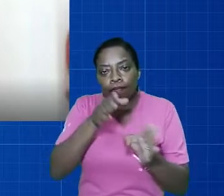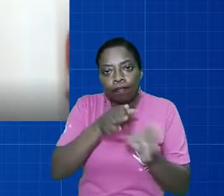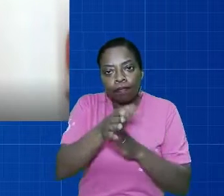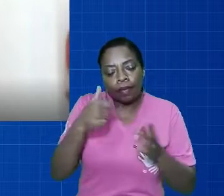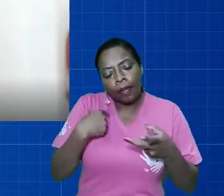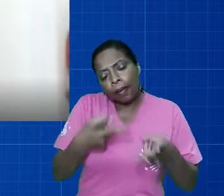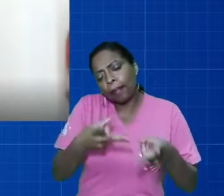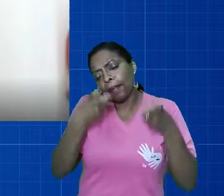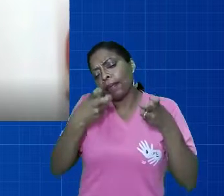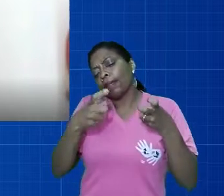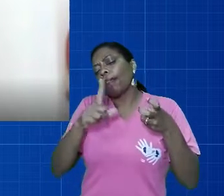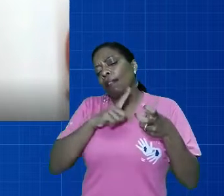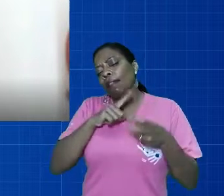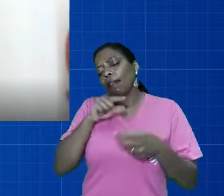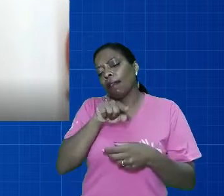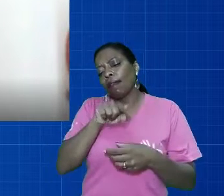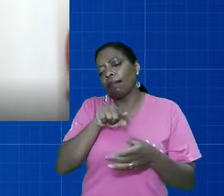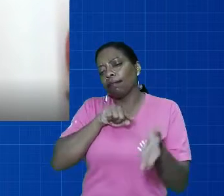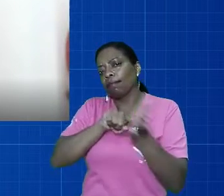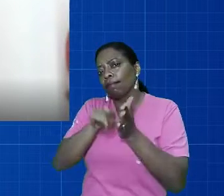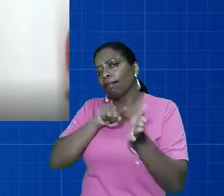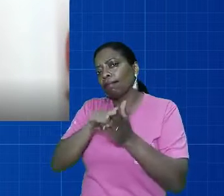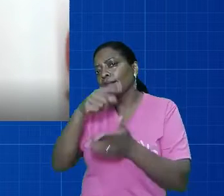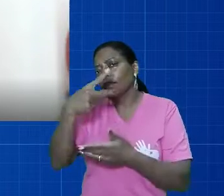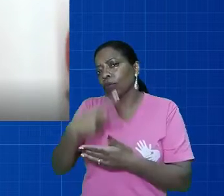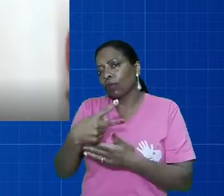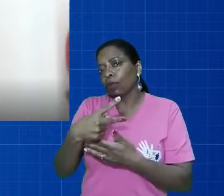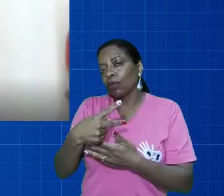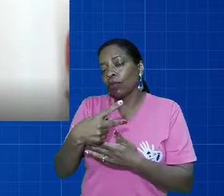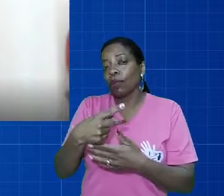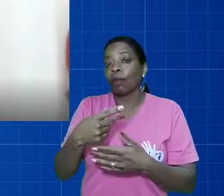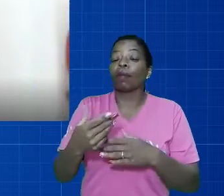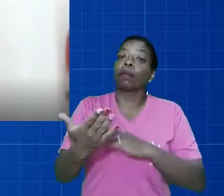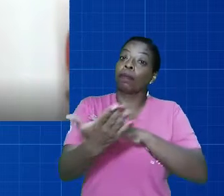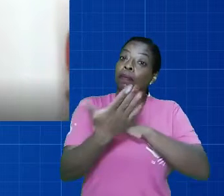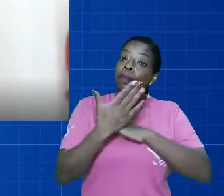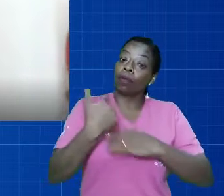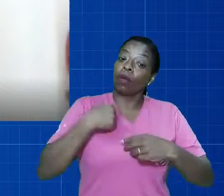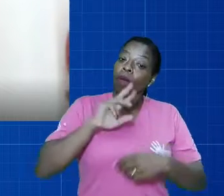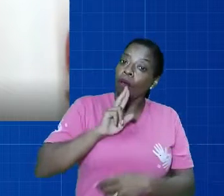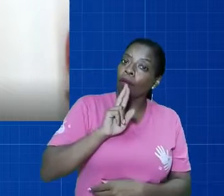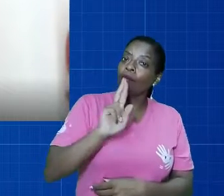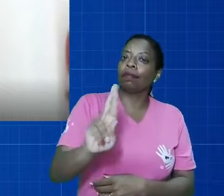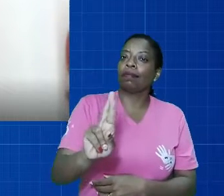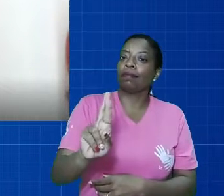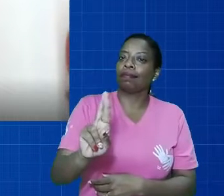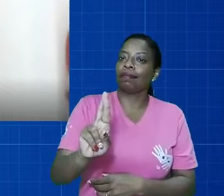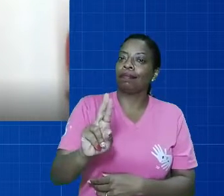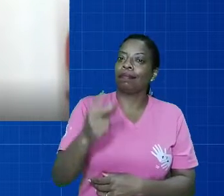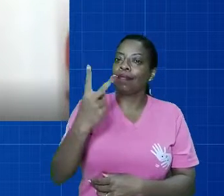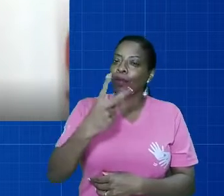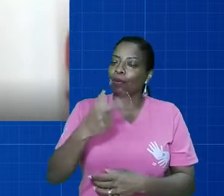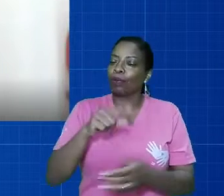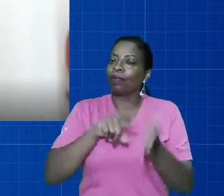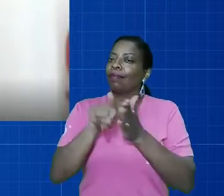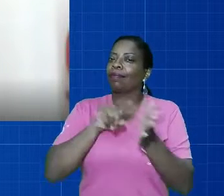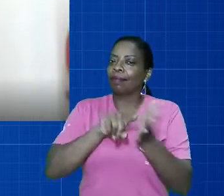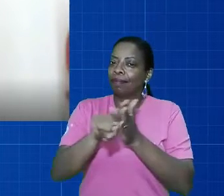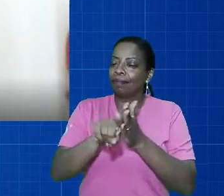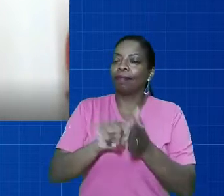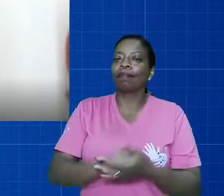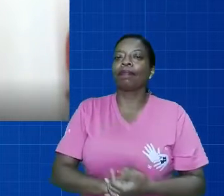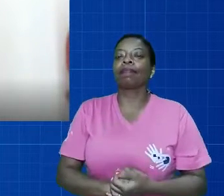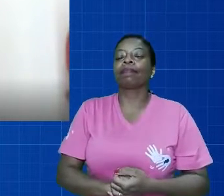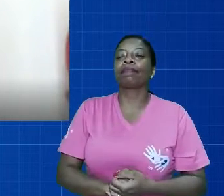Então, eu vou falar um pouquinho desses trabalhos também, porque eles respondem, ou tentam responder, essas questões ali,